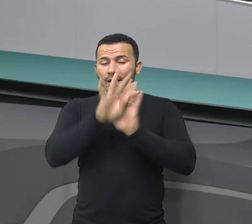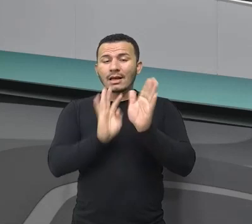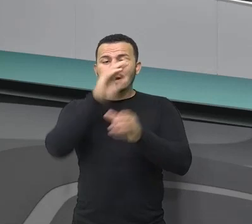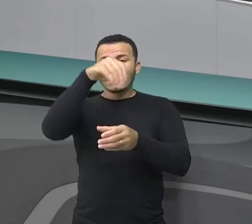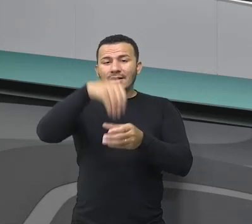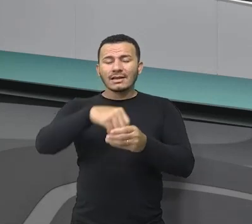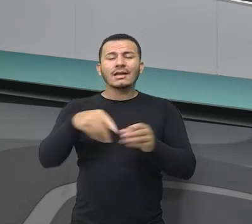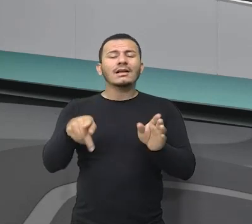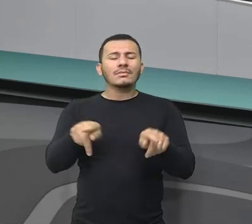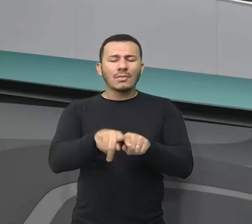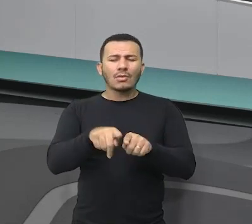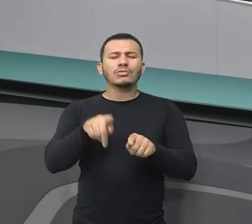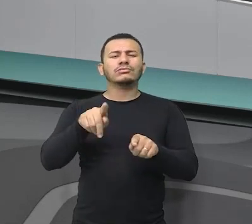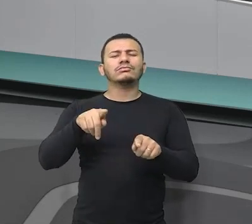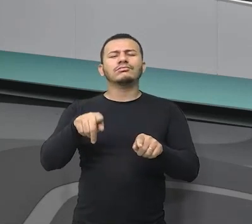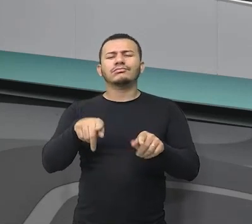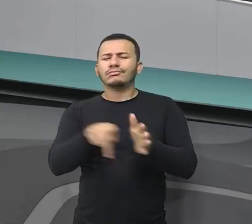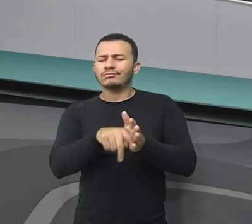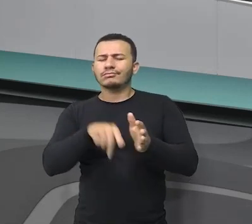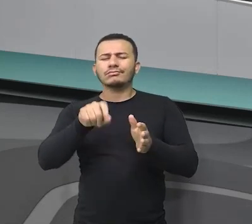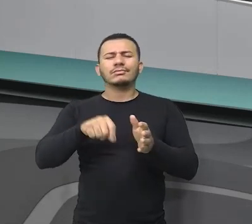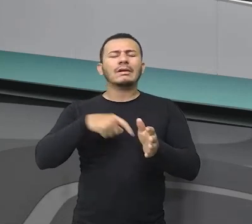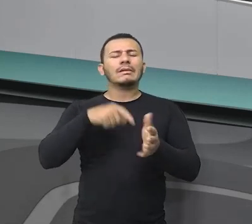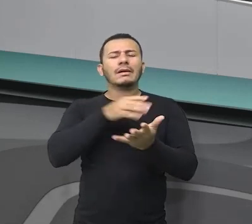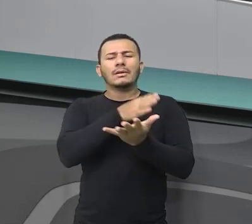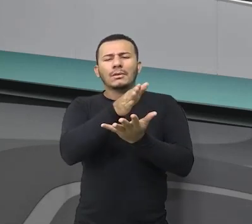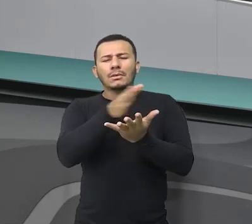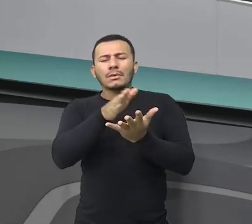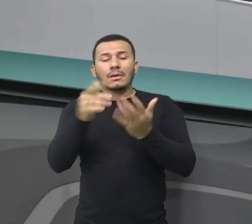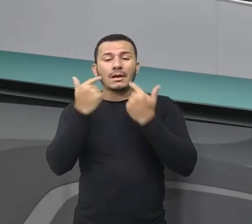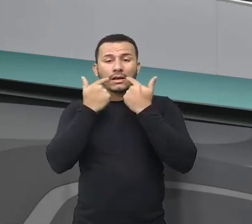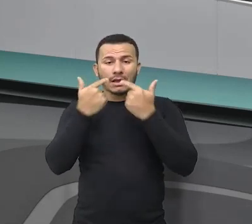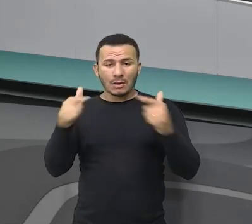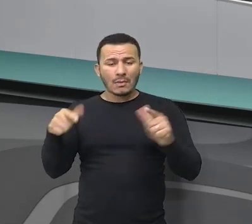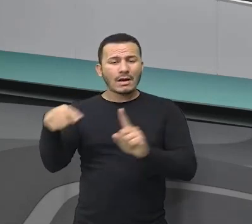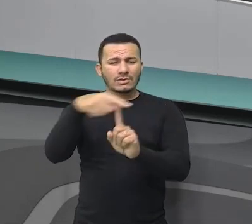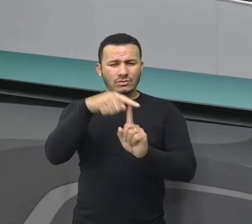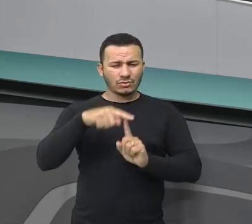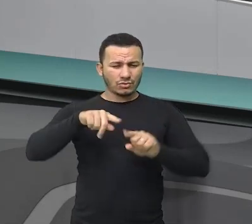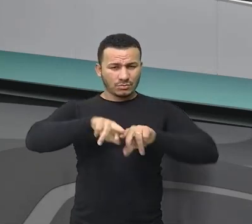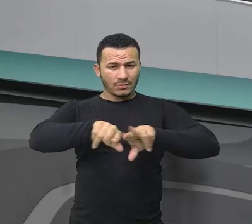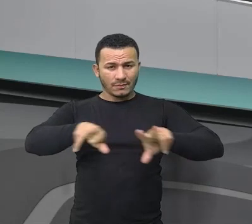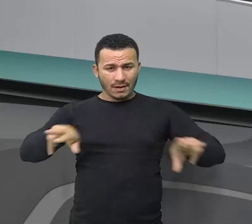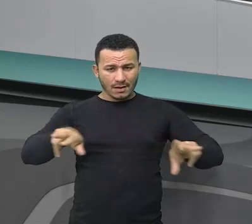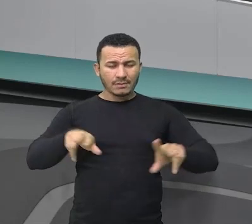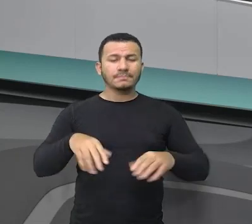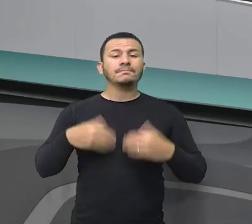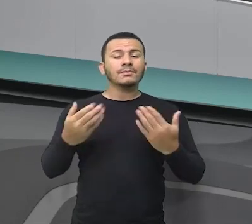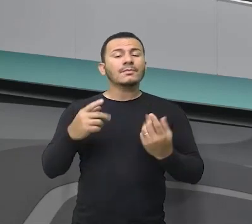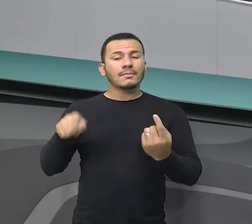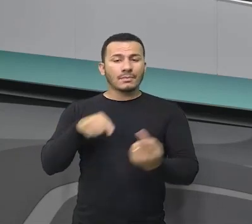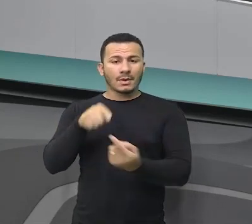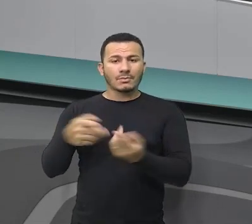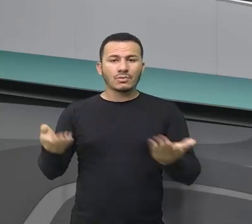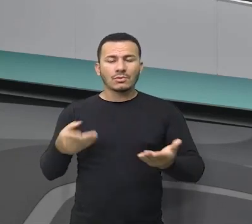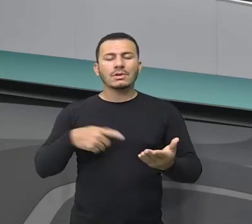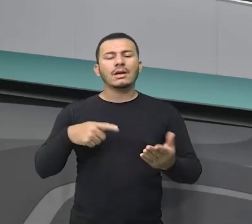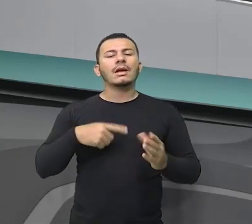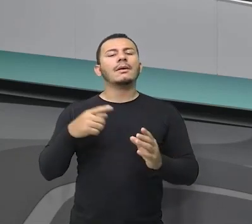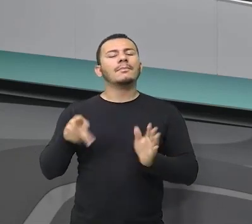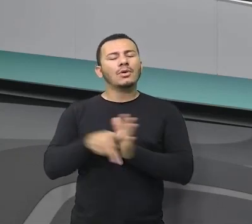textos multissemióticos. Esse é o nosso plano, correto? Mas vocês viram também que nossa prioridade é abordar